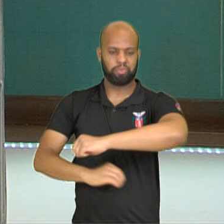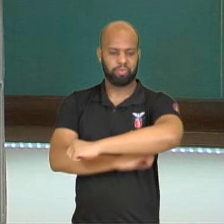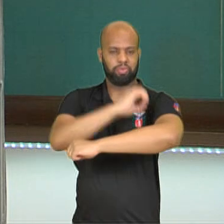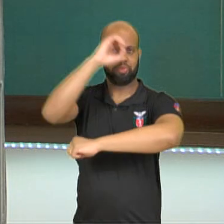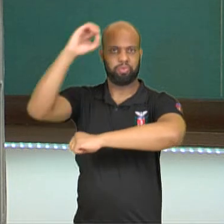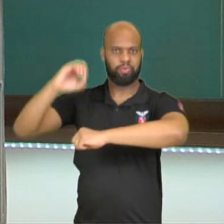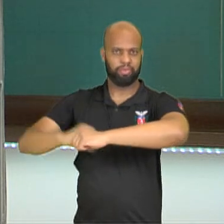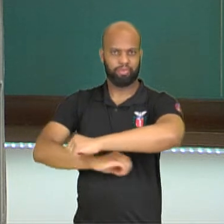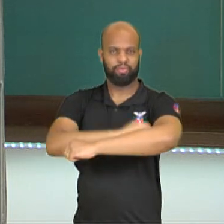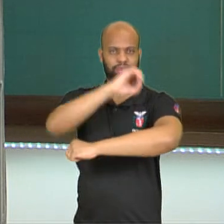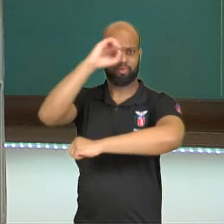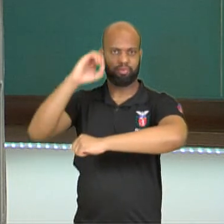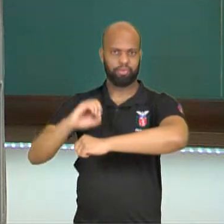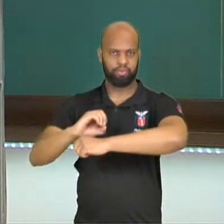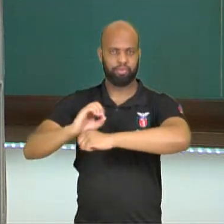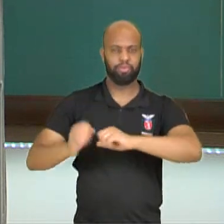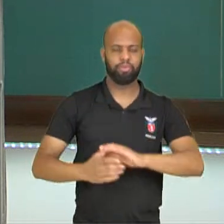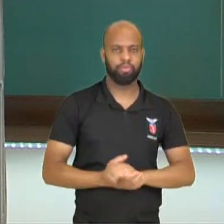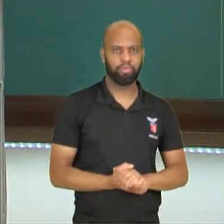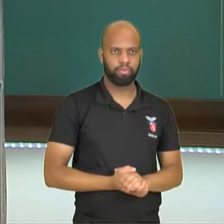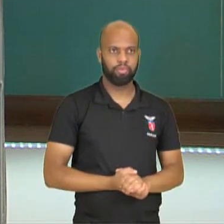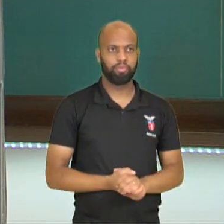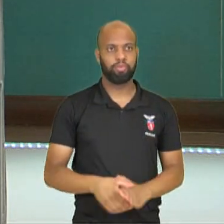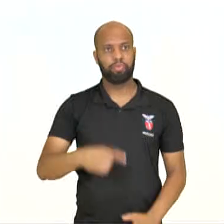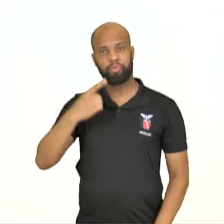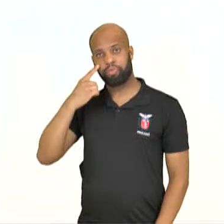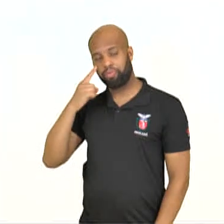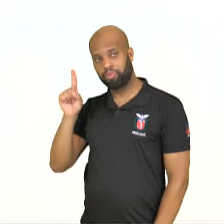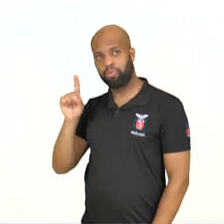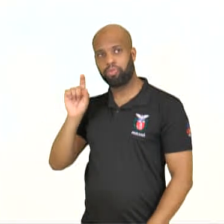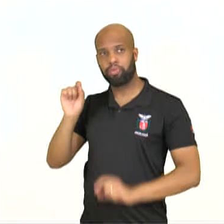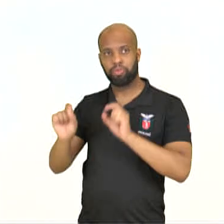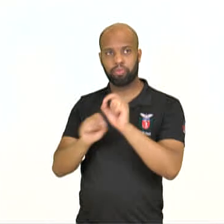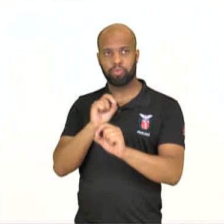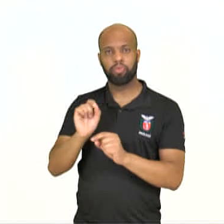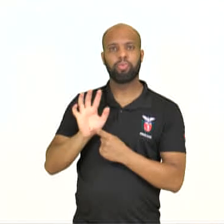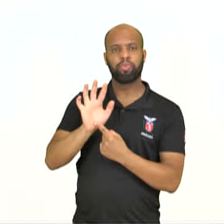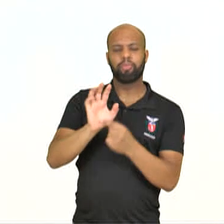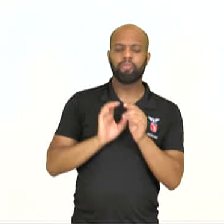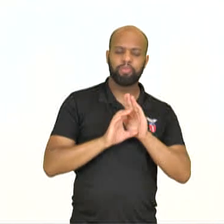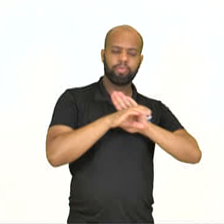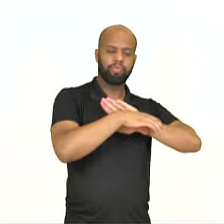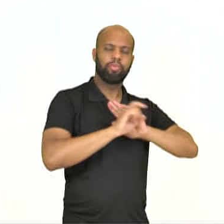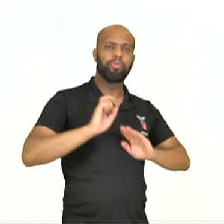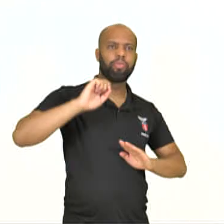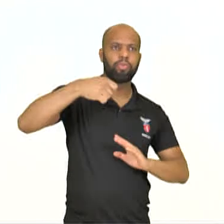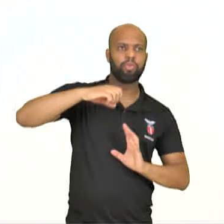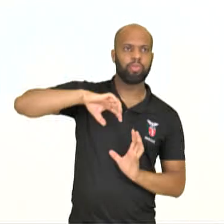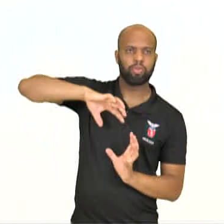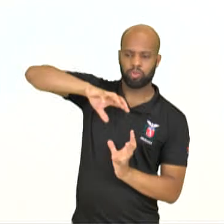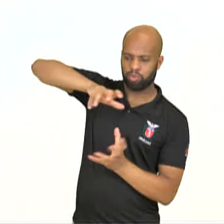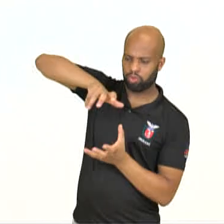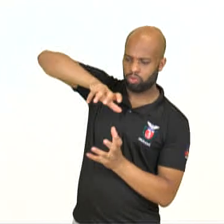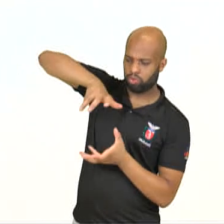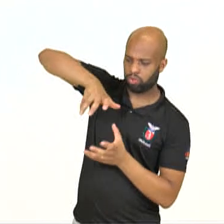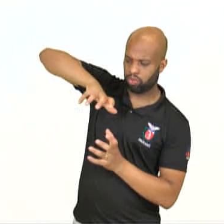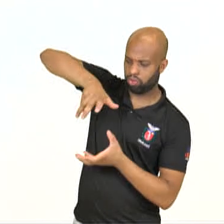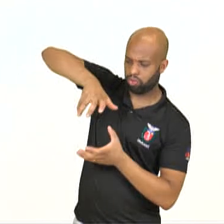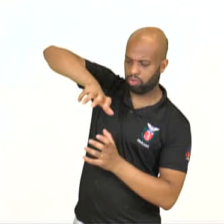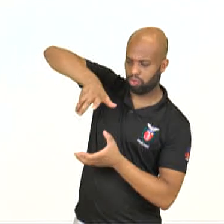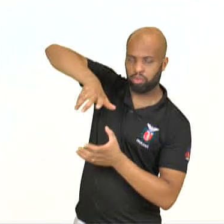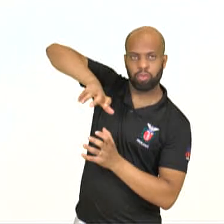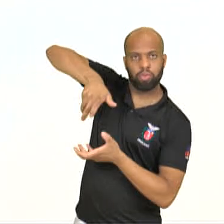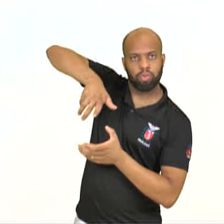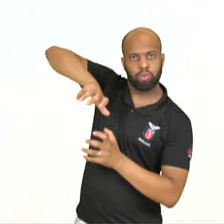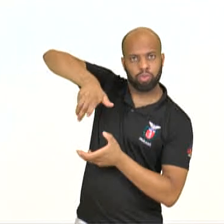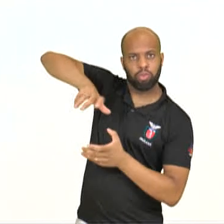de dias e noites. Aqui na próxima tela, aqui ele traz uma definição maior da rotação, que é o movimento que a Terra realiza em